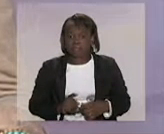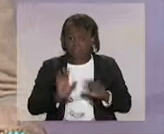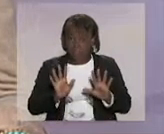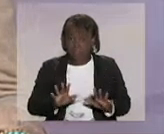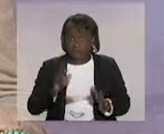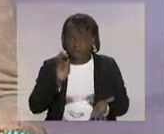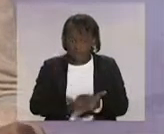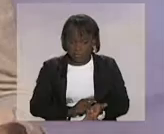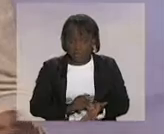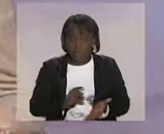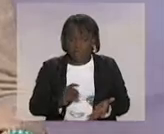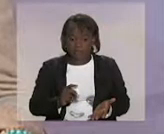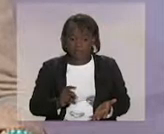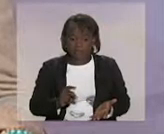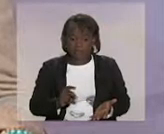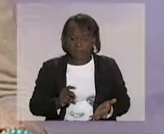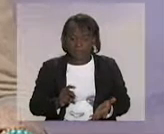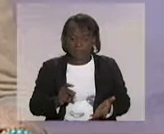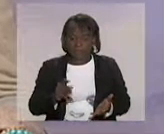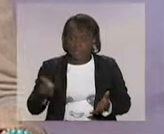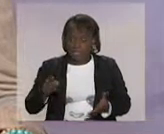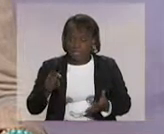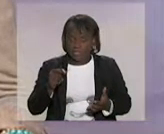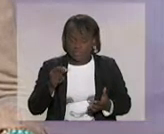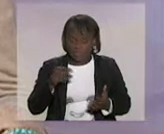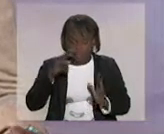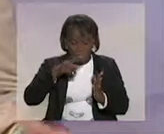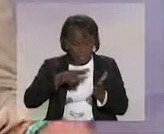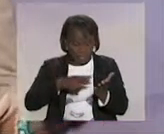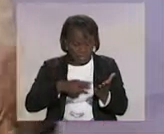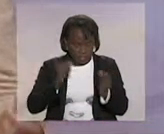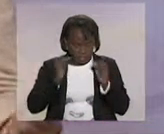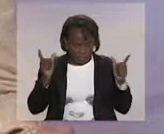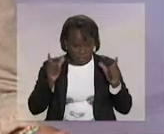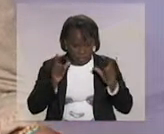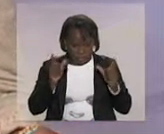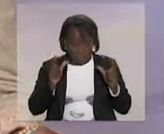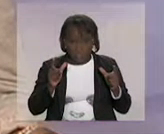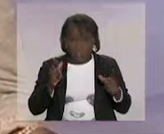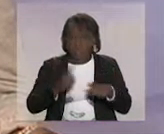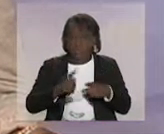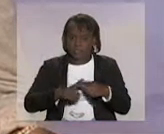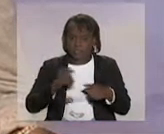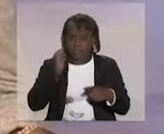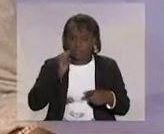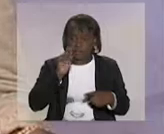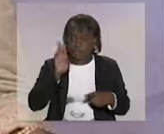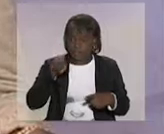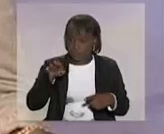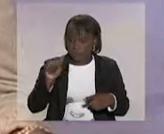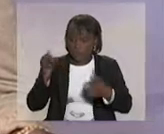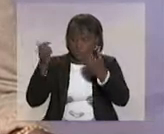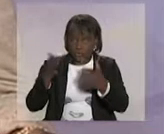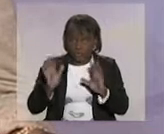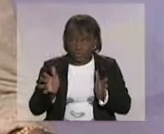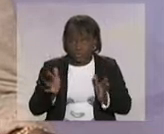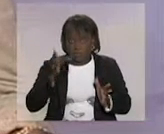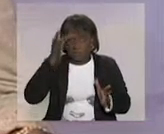realmente esses dados são alarmantes porque, inclusive, como a Bruna já falou no primeiro momento, são